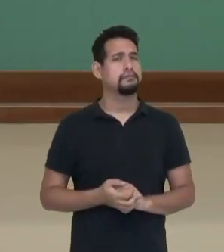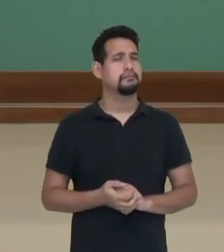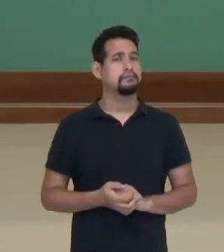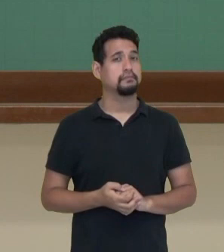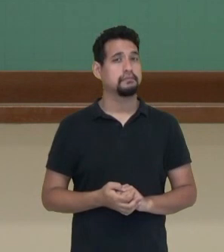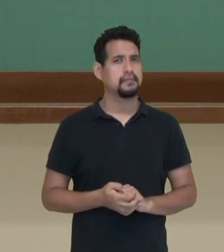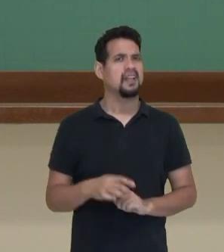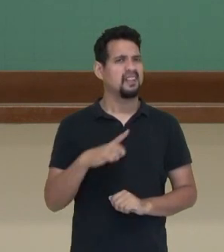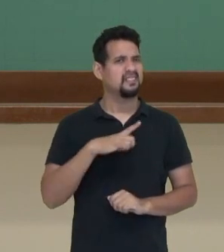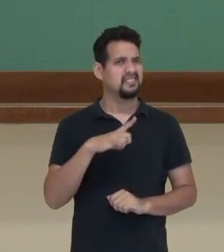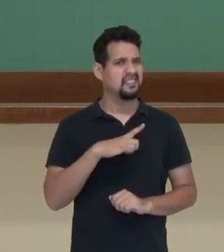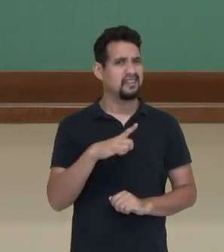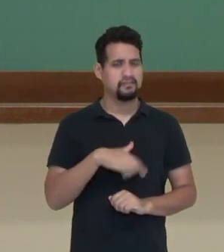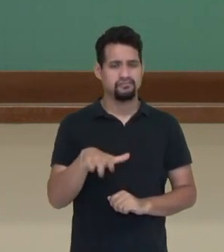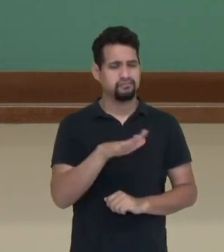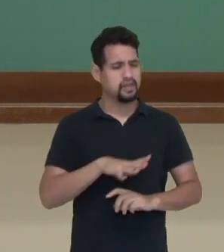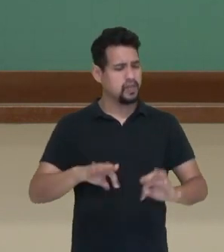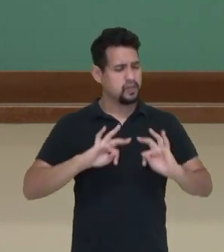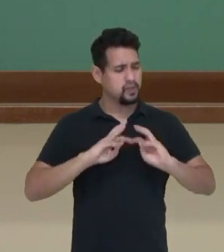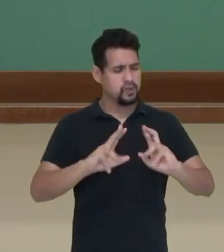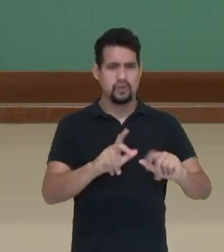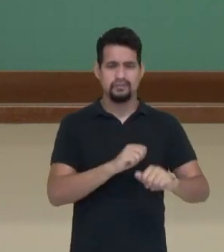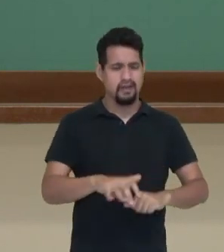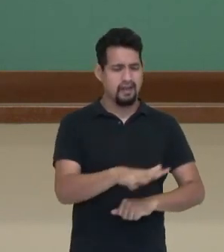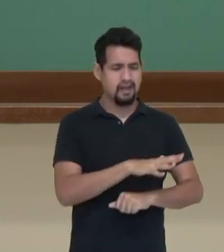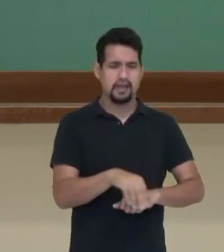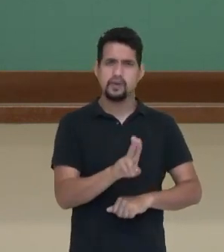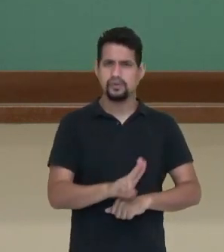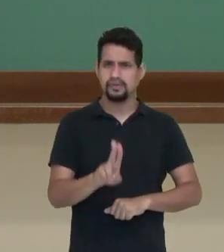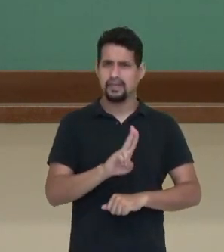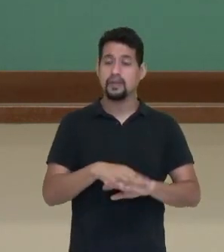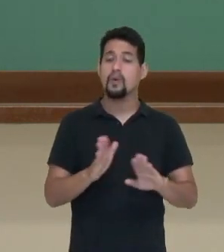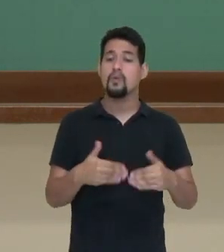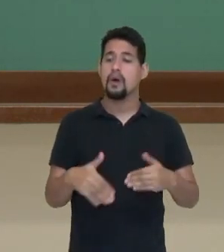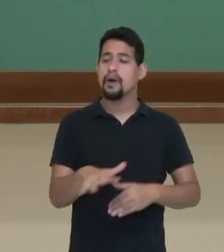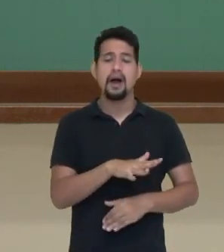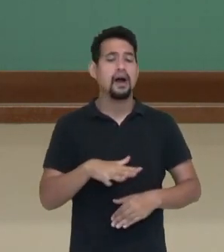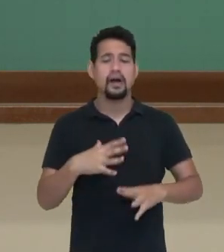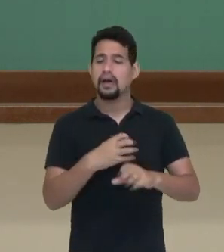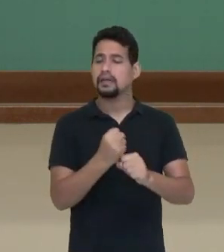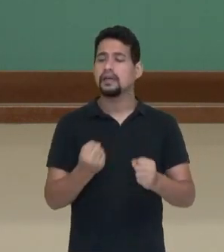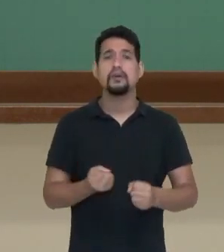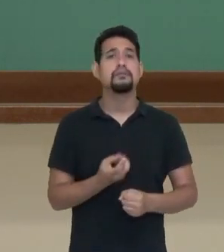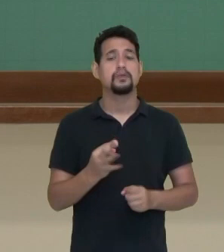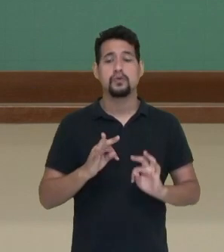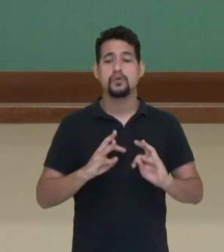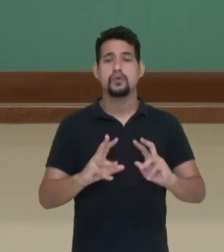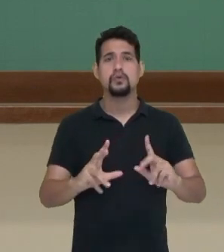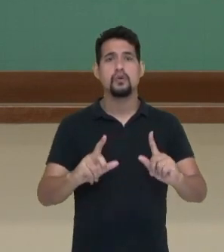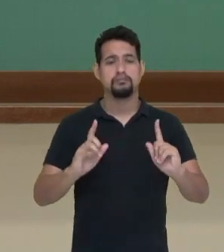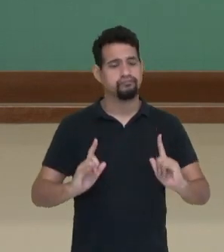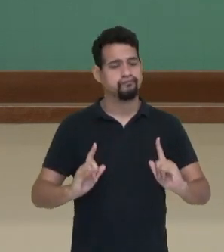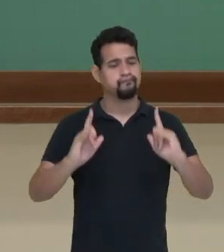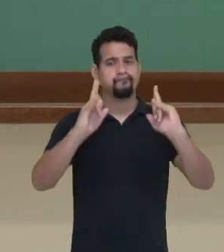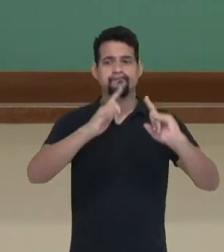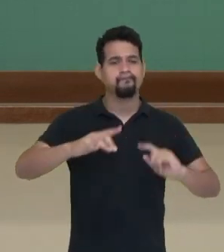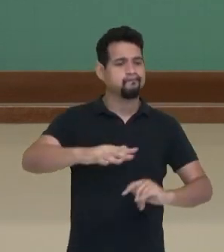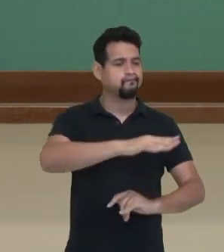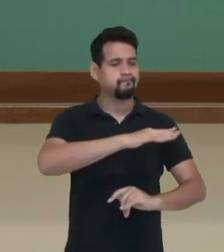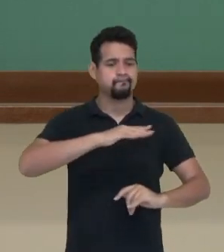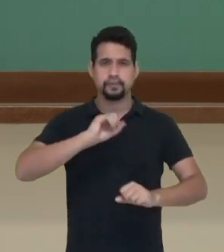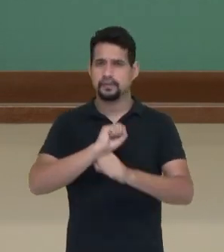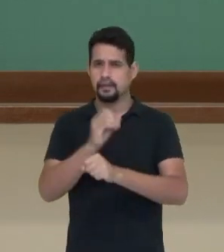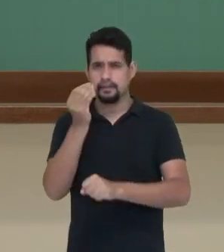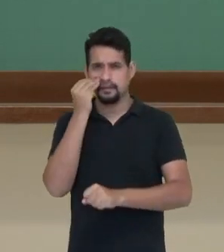preço? Será que a gente tem o espaço, tem toda a área ocupada, né? Qual que é a área ocupada? por todo o apartamento. Então eu vou dar um tempinho para